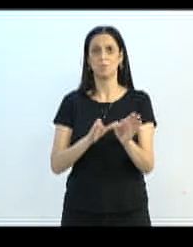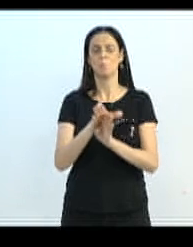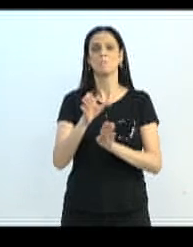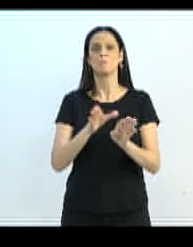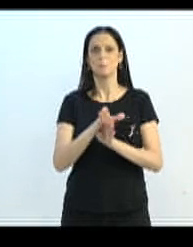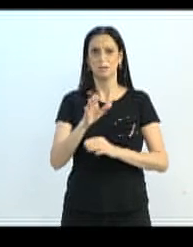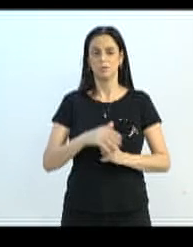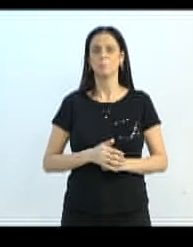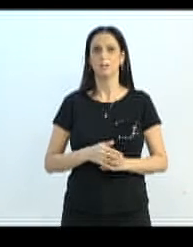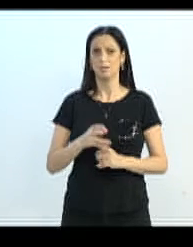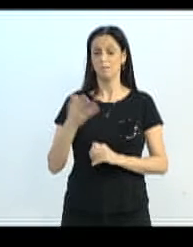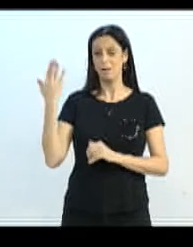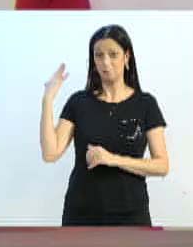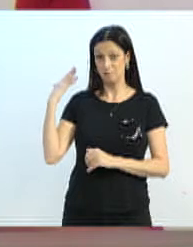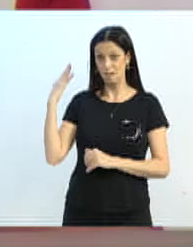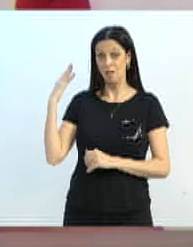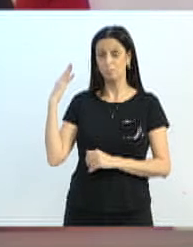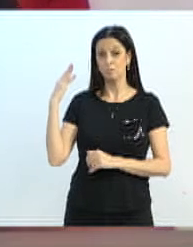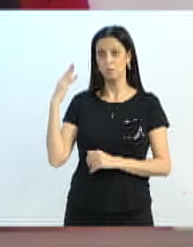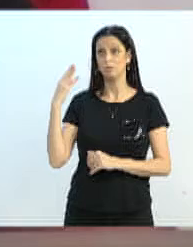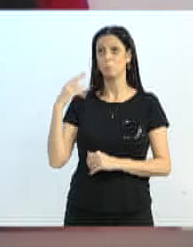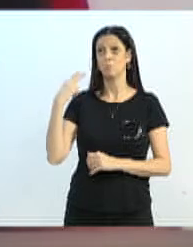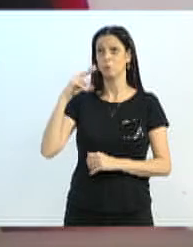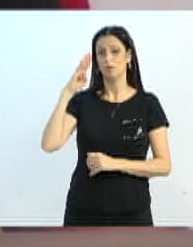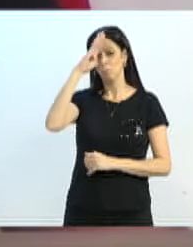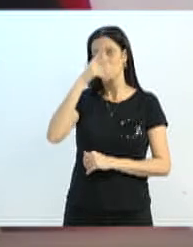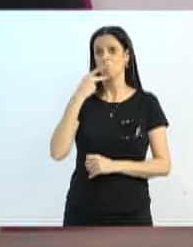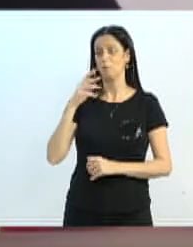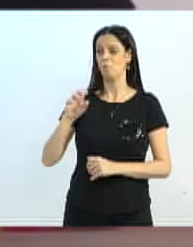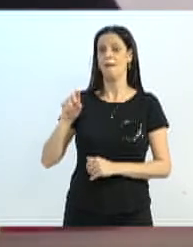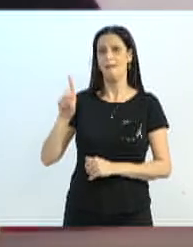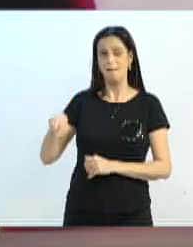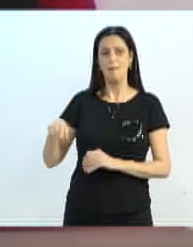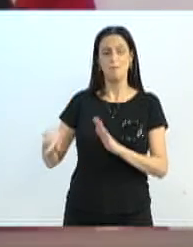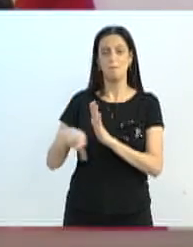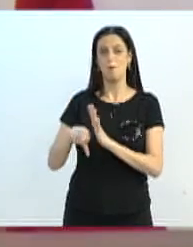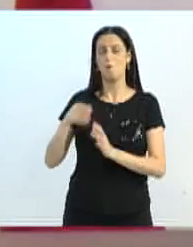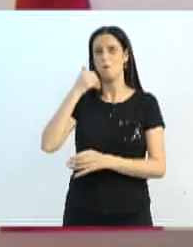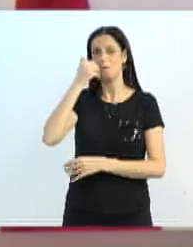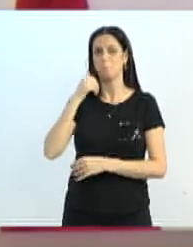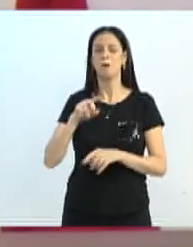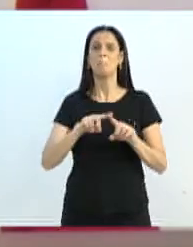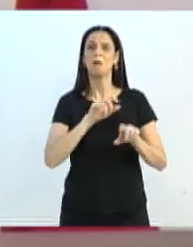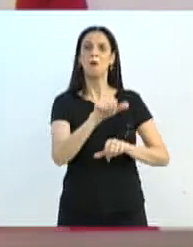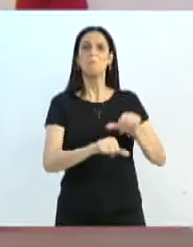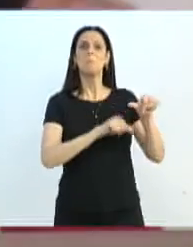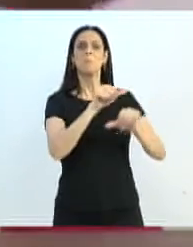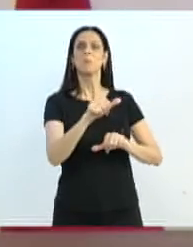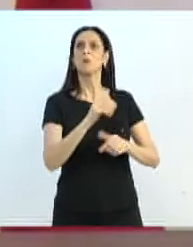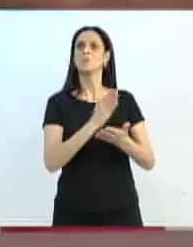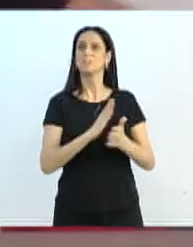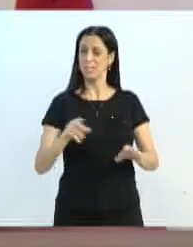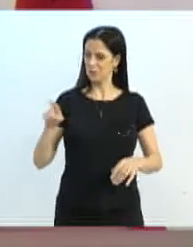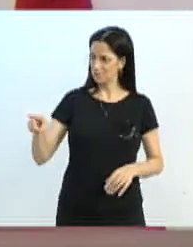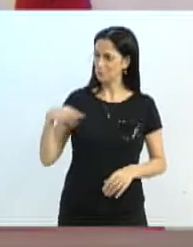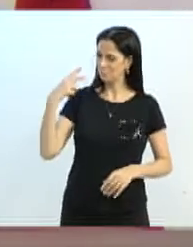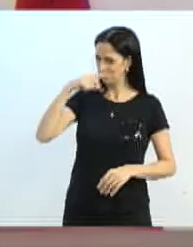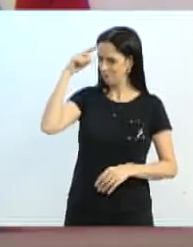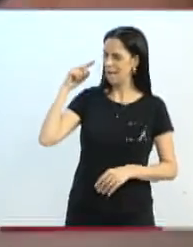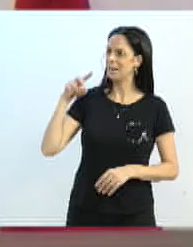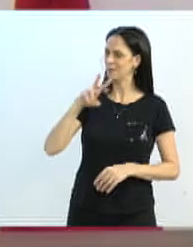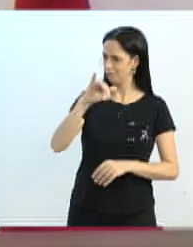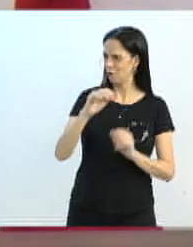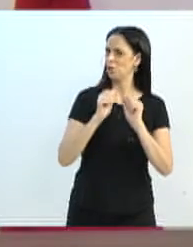do STF de canalhas, vereador Marcos da Rosa. Hoje está tudo certo. Não são mais canalhas, vereador Marcos. Você que foi lá também